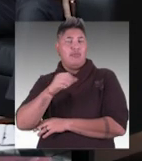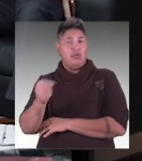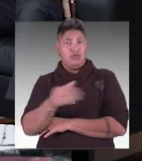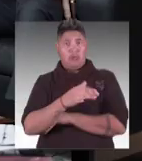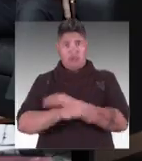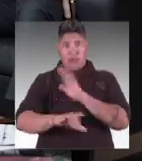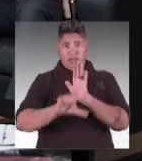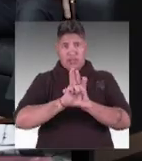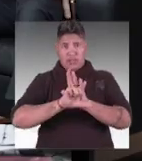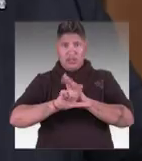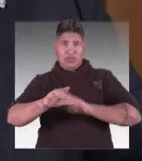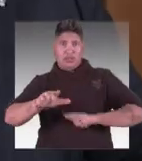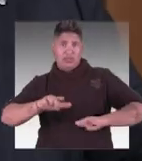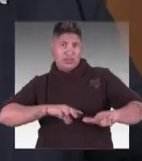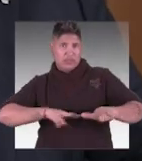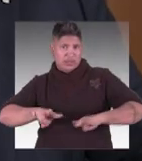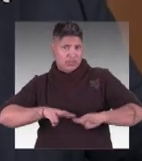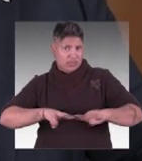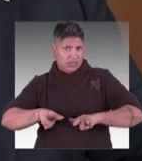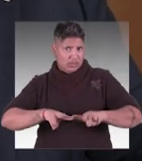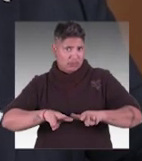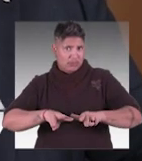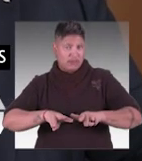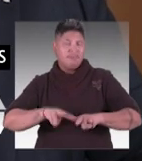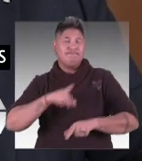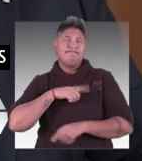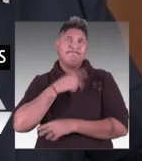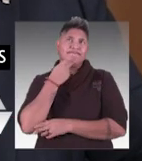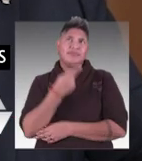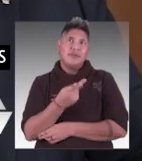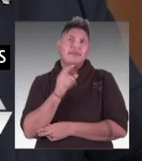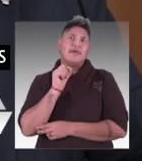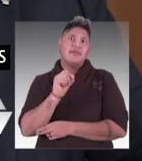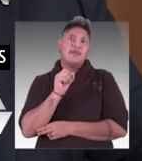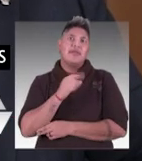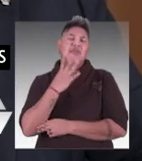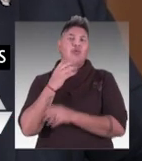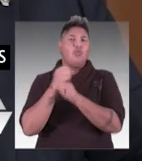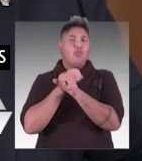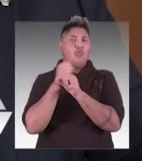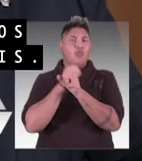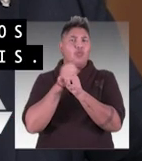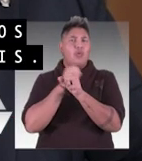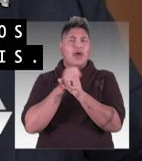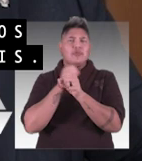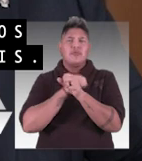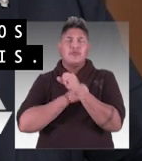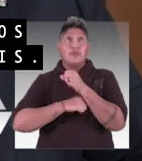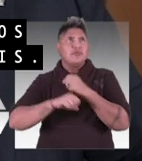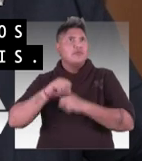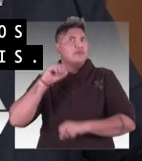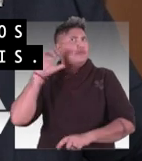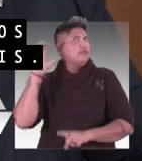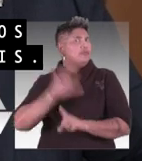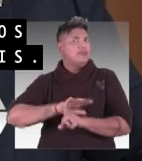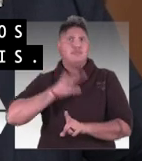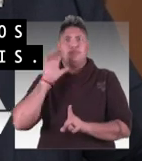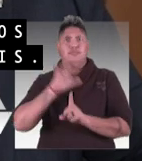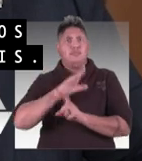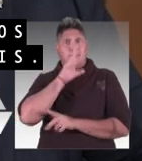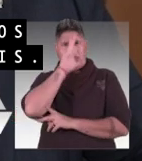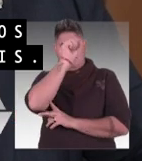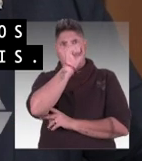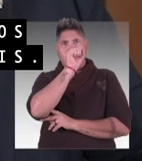de terceirizações? Eu diria que foram 4 anos de ataques intensos aos